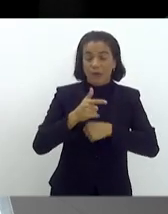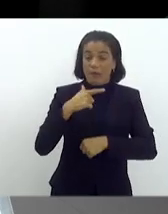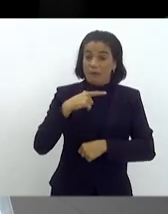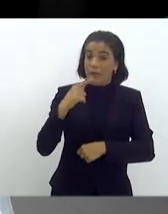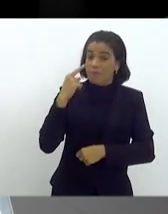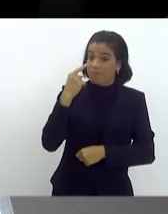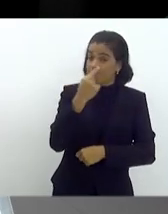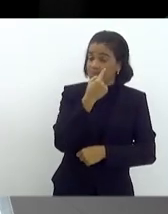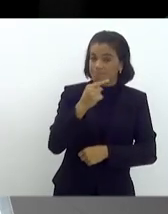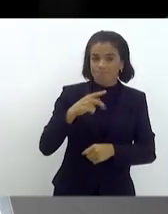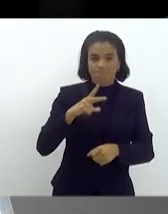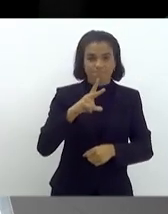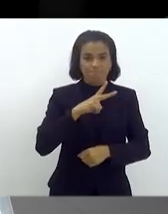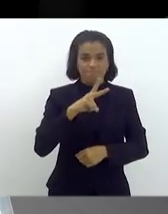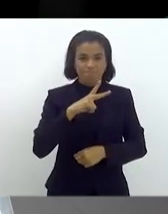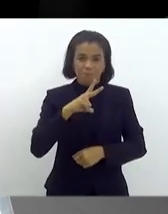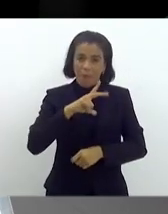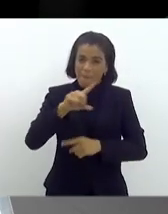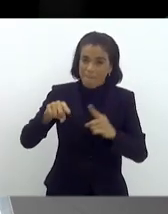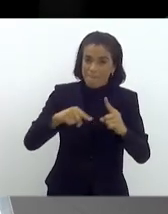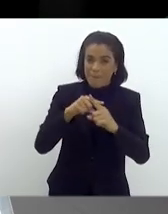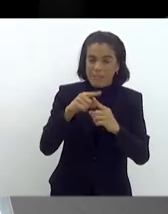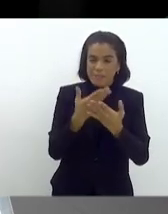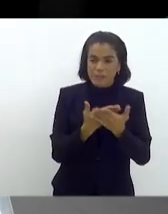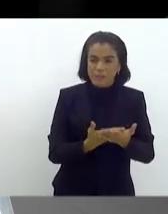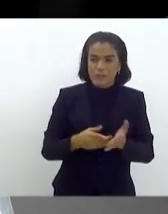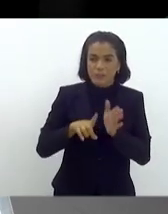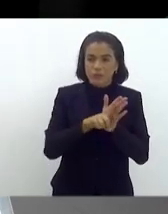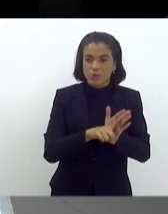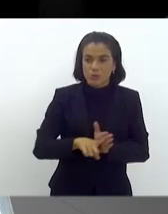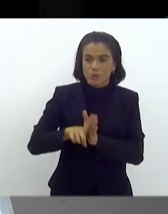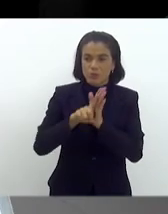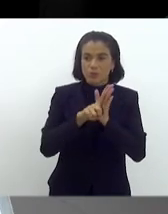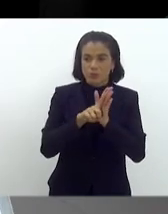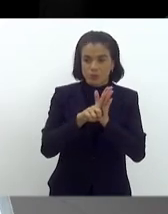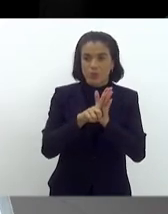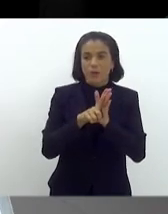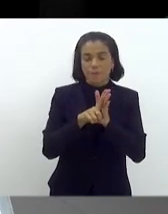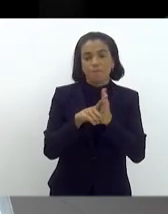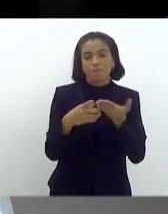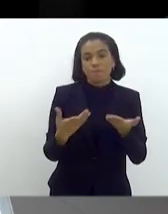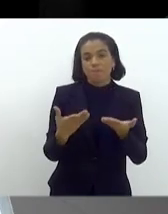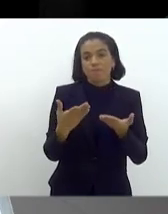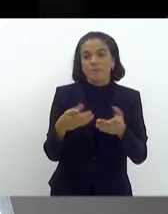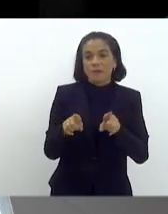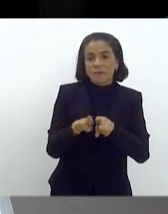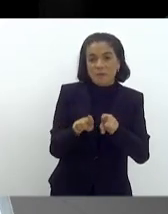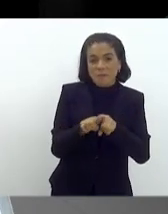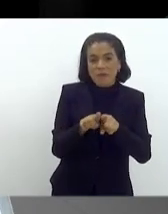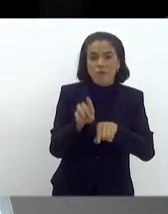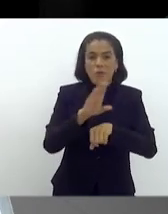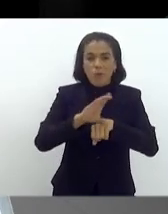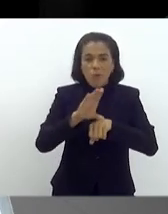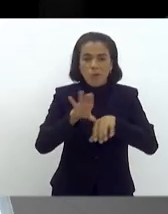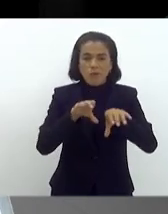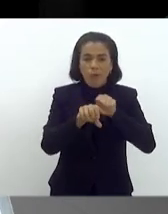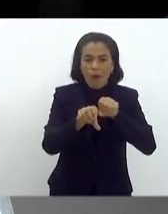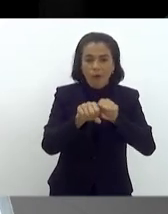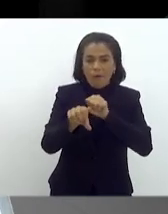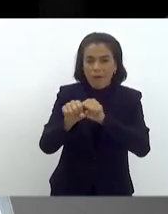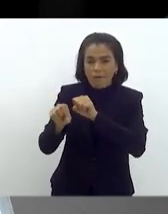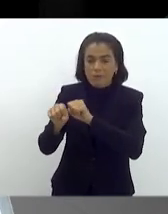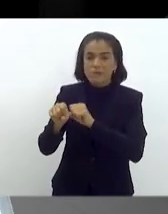olhar muito pessoal né aliado a estudos né ao longo da minha carreira e de né até de curso de formação né